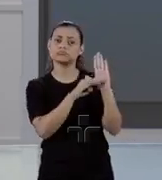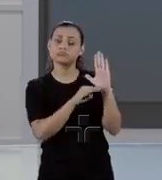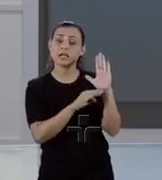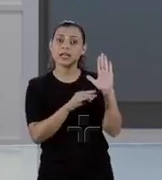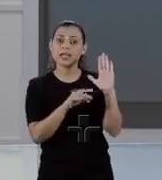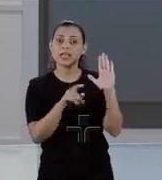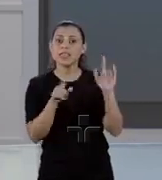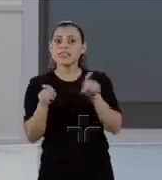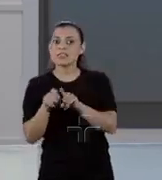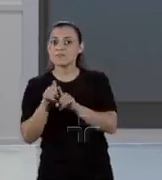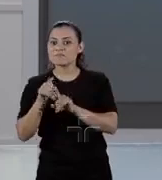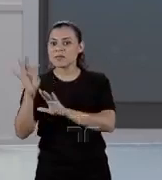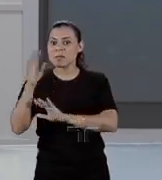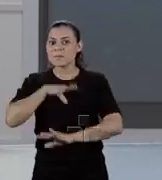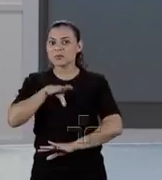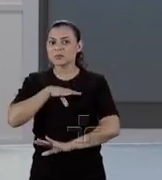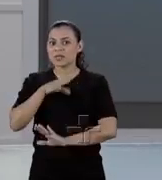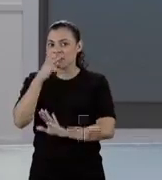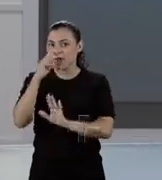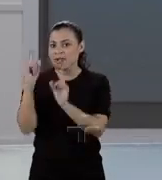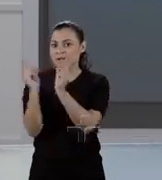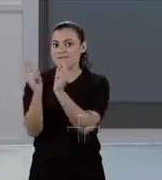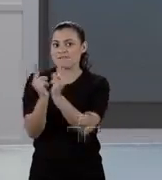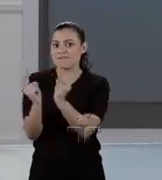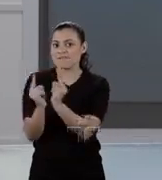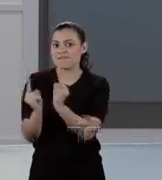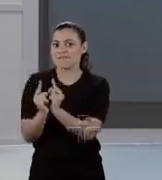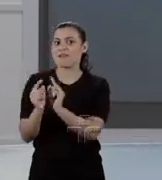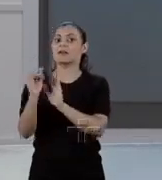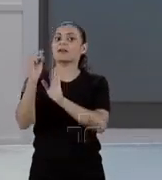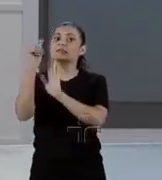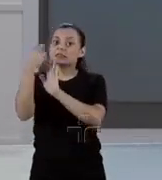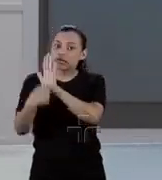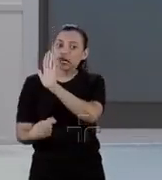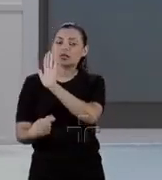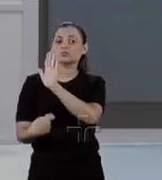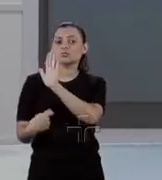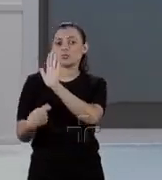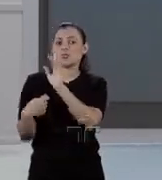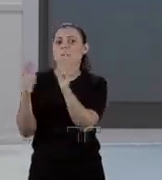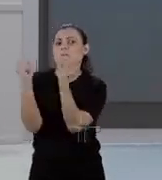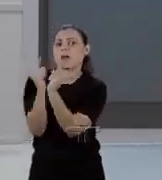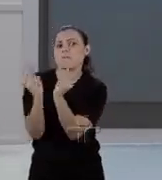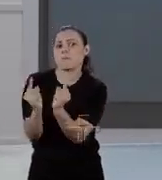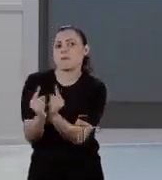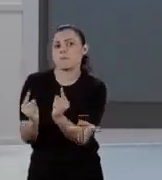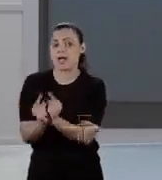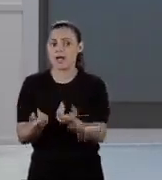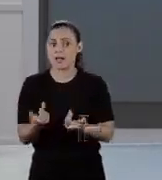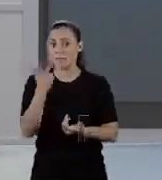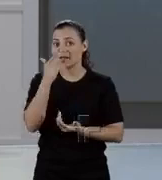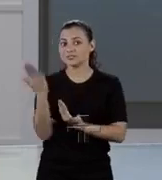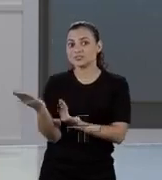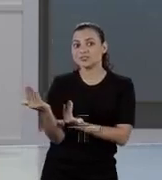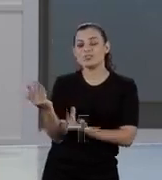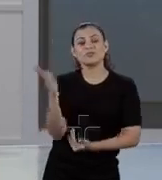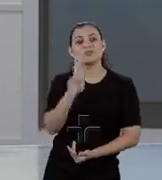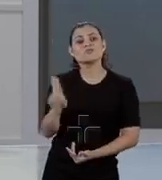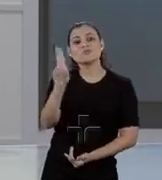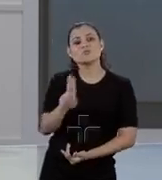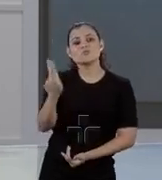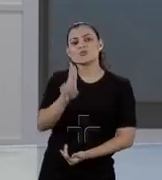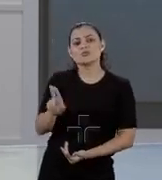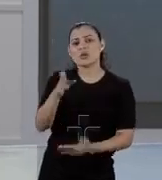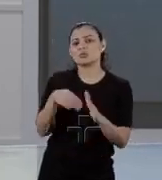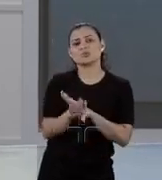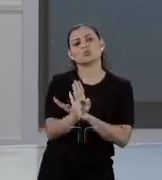né, ele vai sofrendo por causa dos usos das mídias sociais. E os jovens vão sendo educados assim. E é claro que você vai escrever